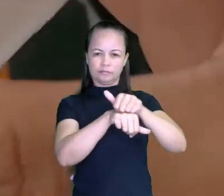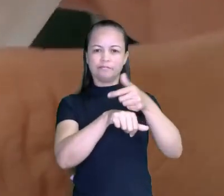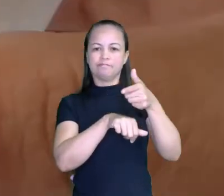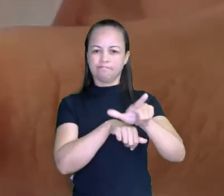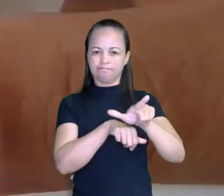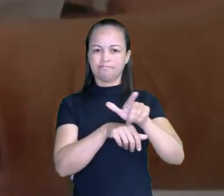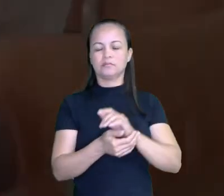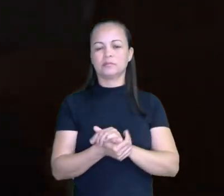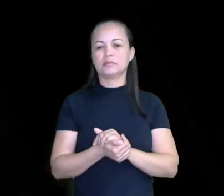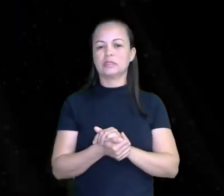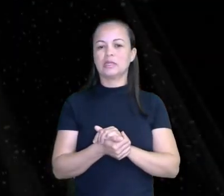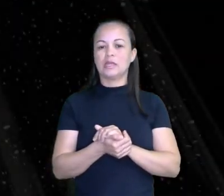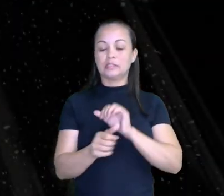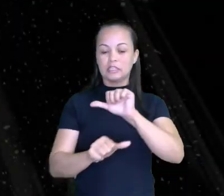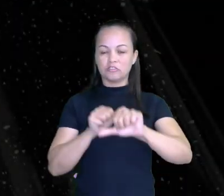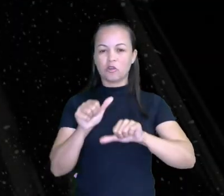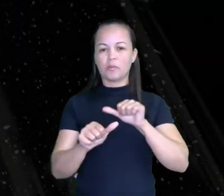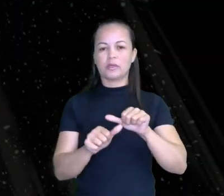solidifica.